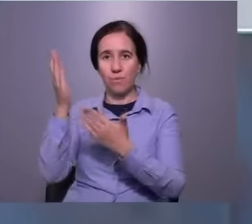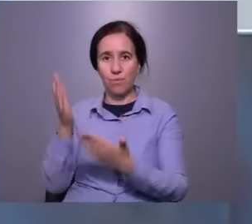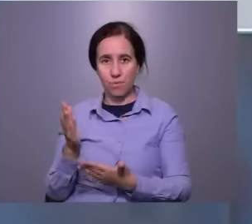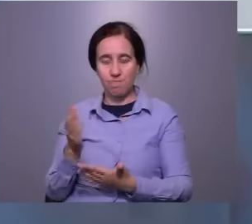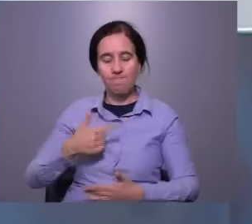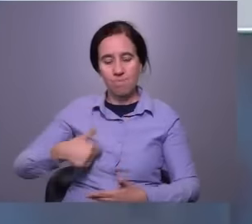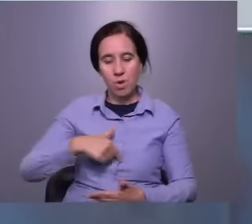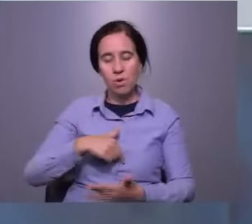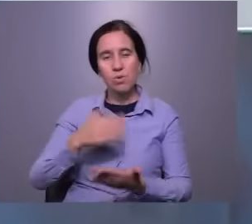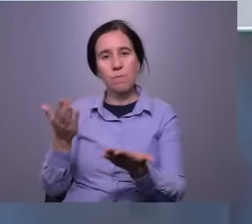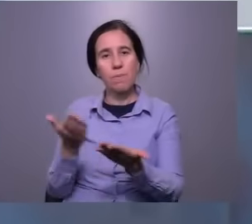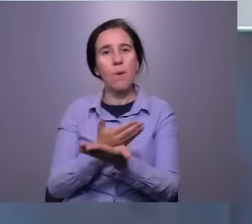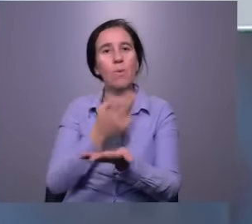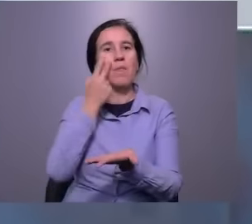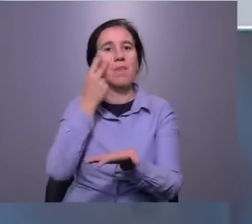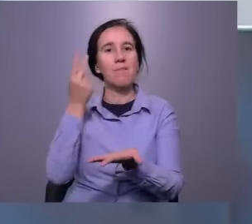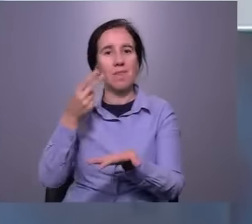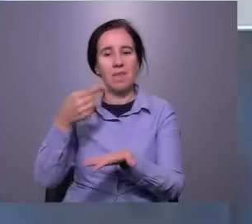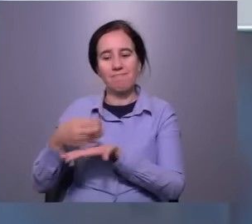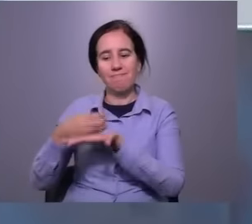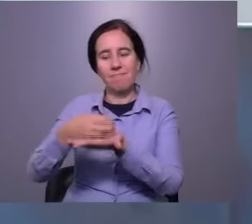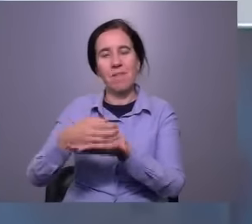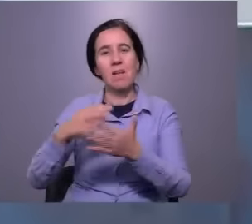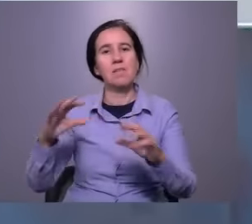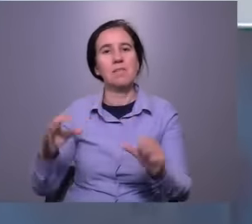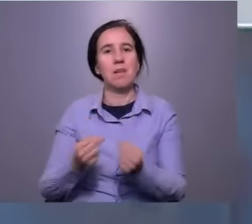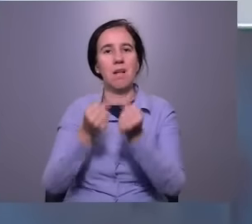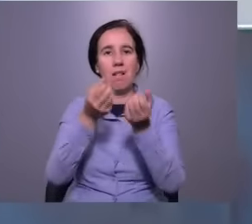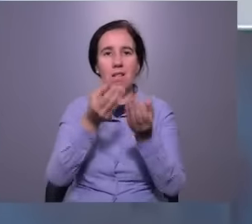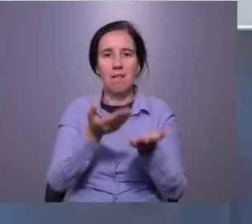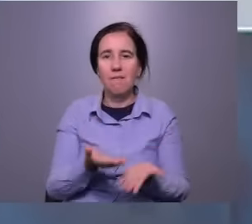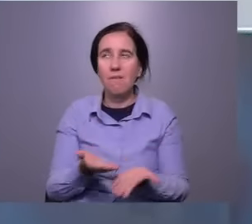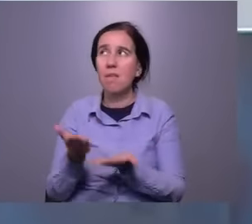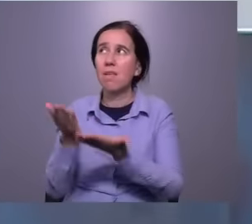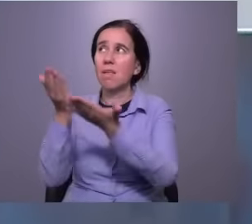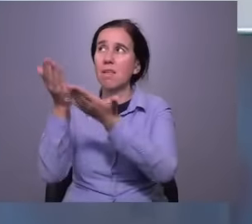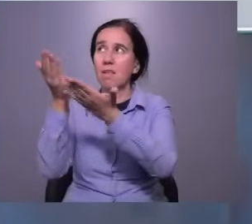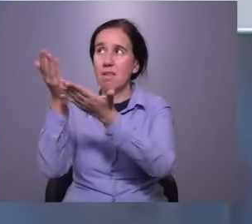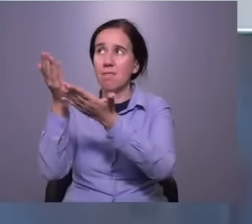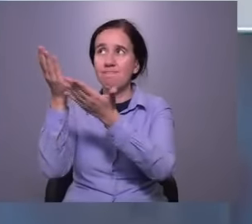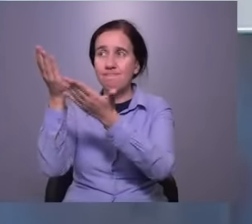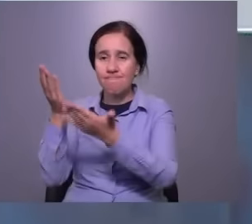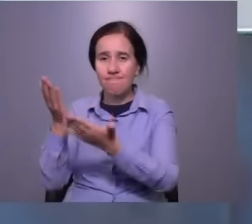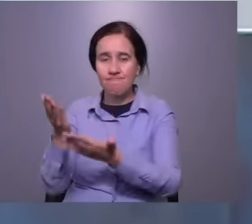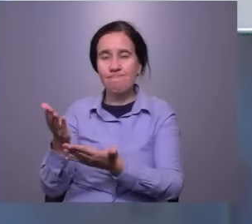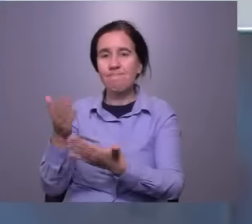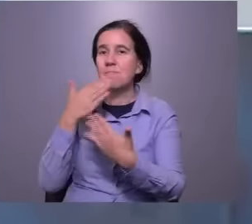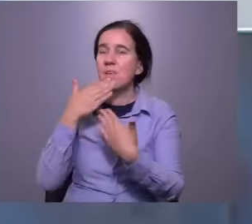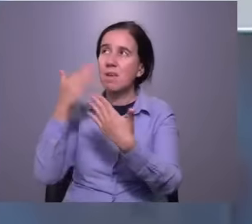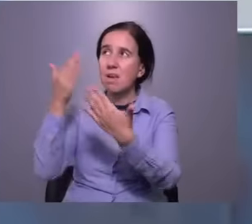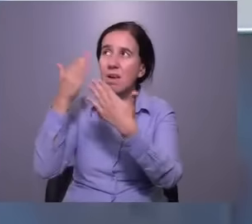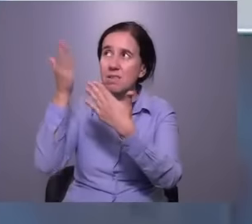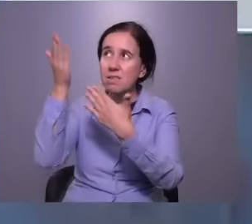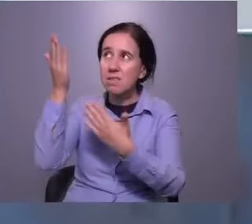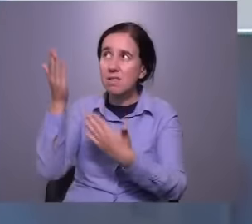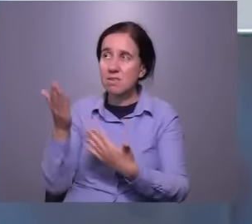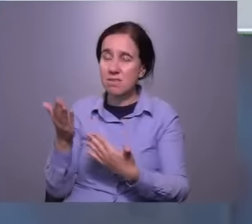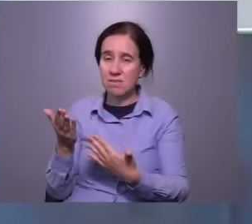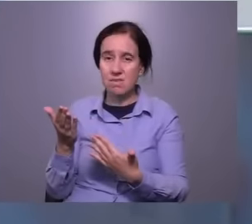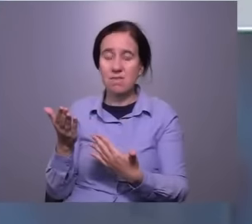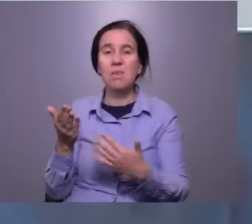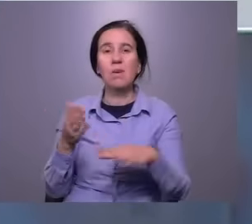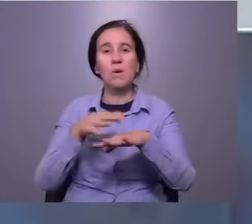Celebrando agora, Senhor, o memorial da morte e ressurreição do vosso Filho, nós